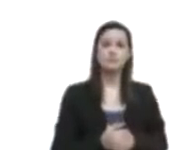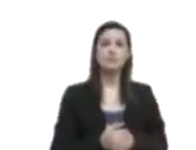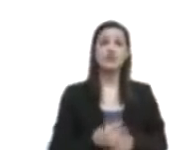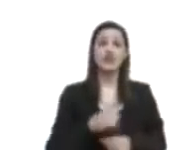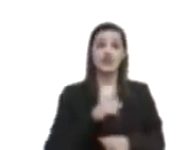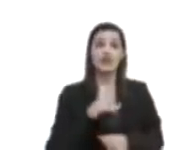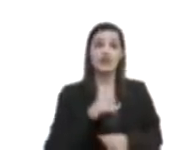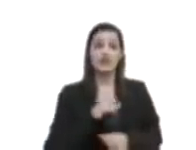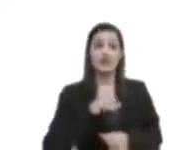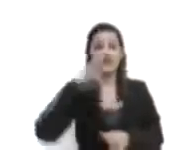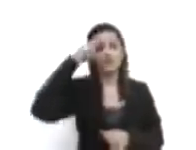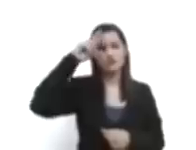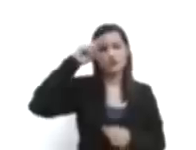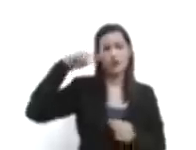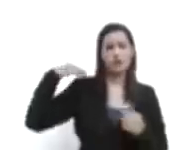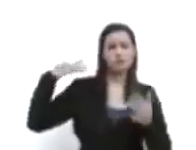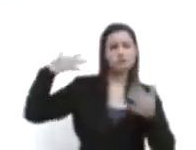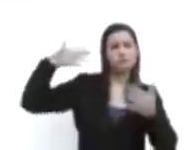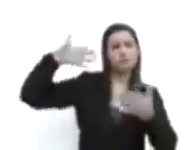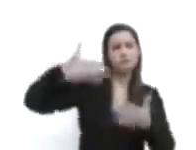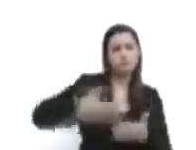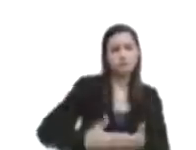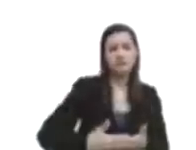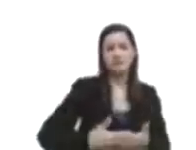história tantos irmãos